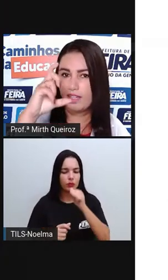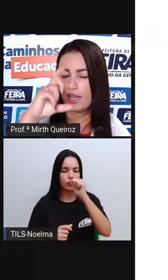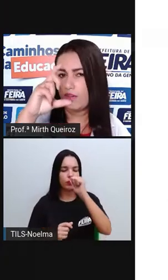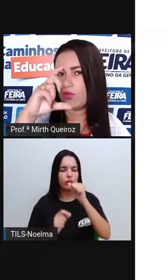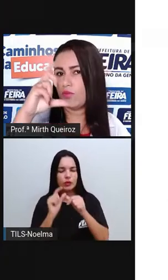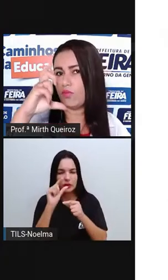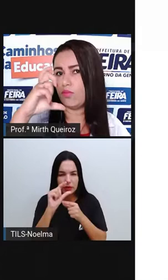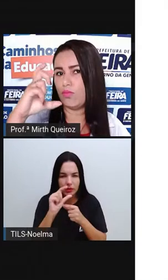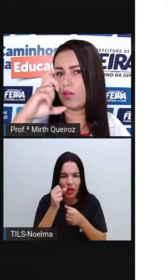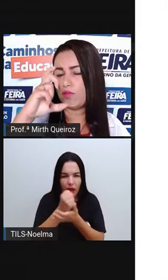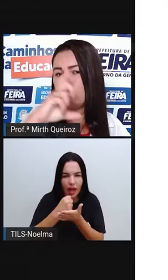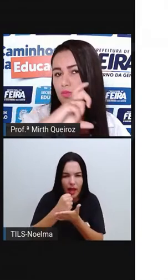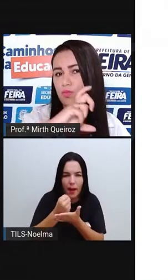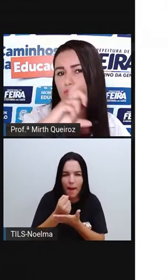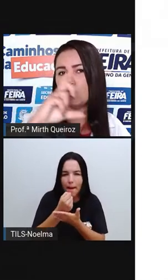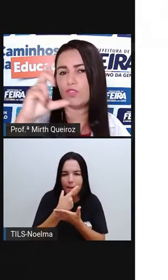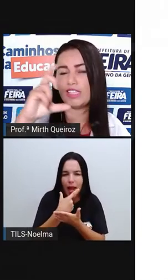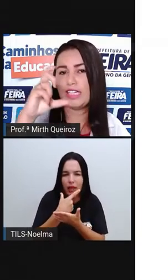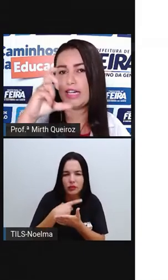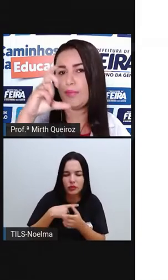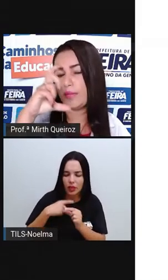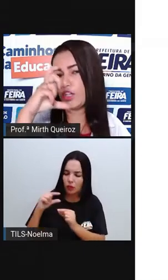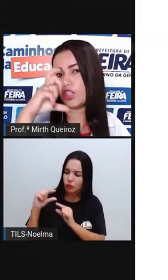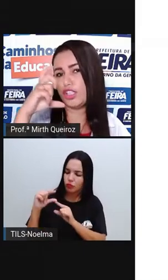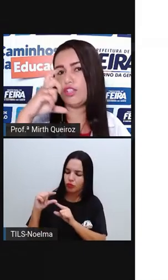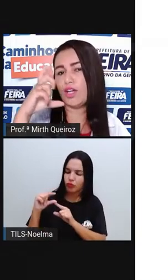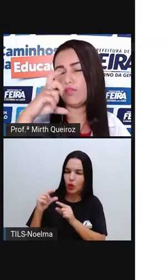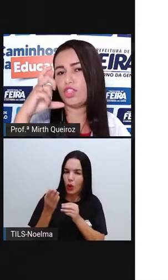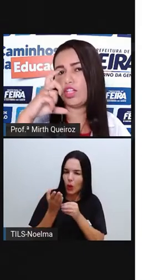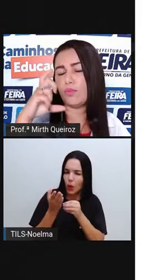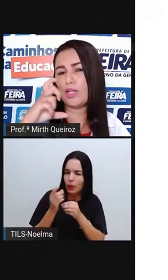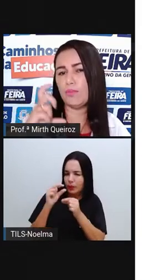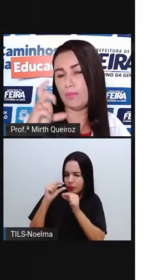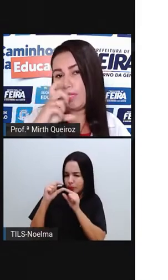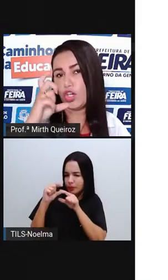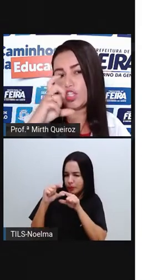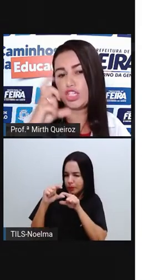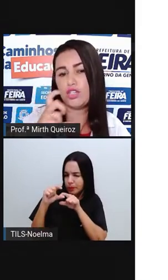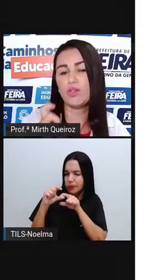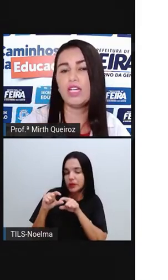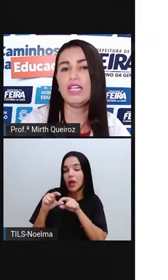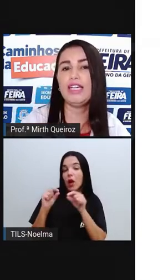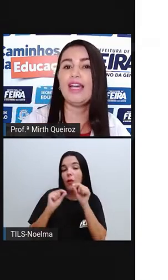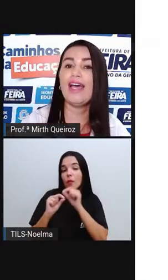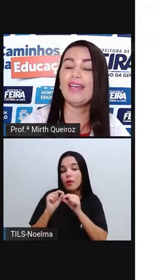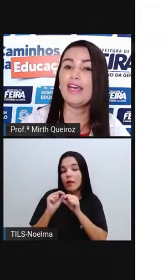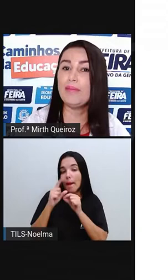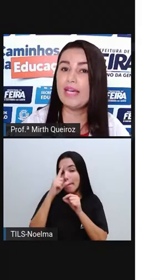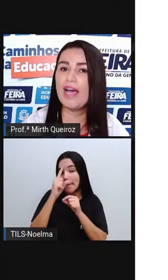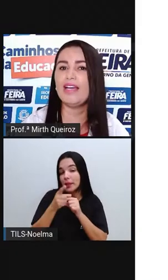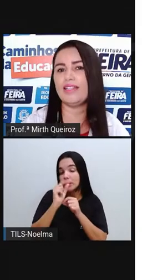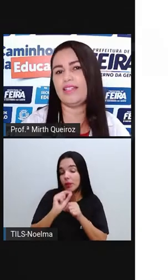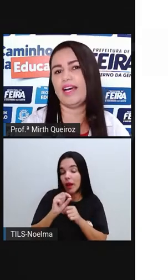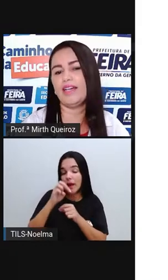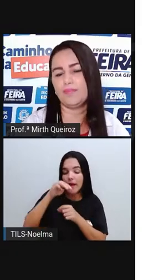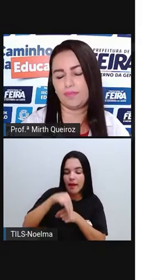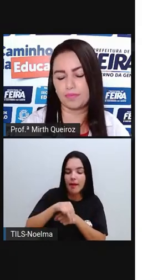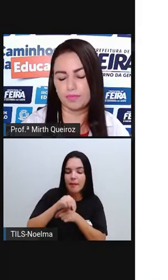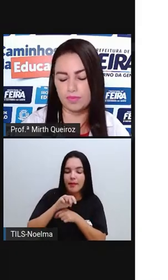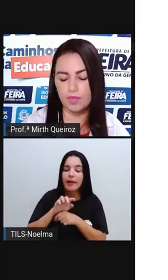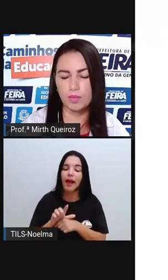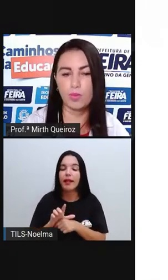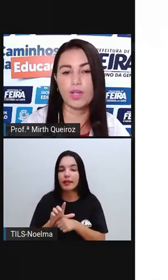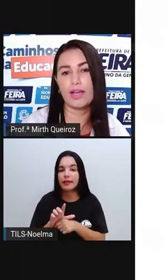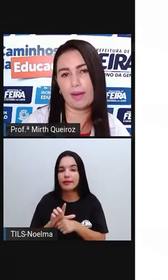né que tem uma um vasilhame menorzinho não Pedrinho mais menorzinho E aí ML